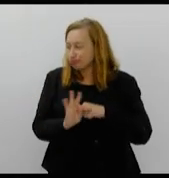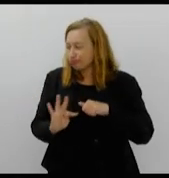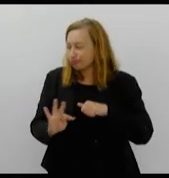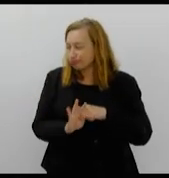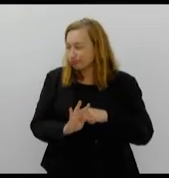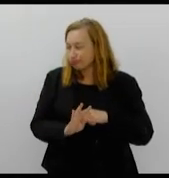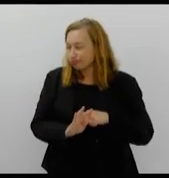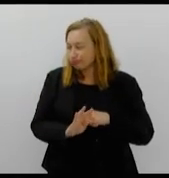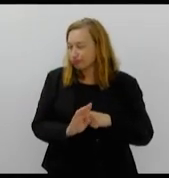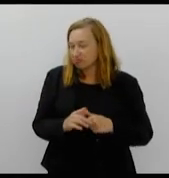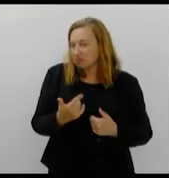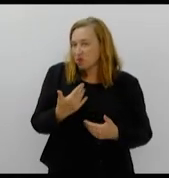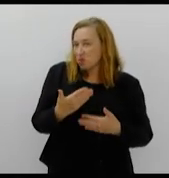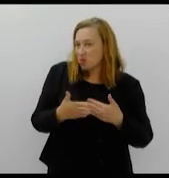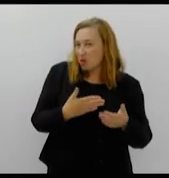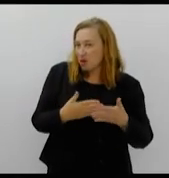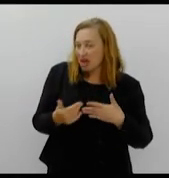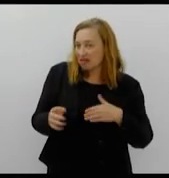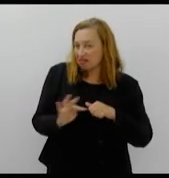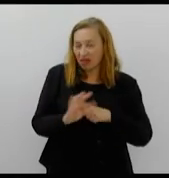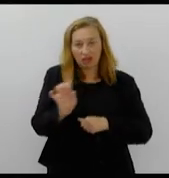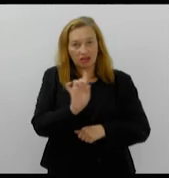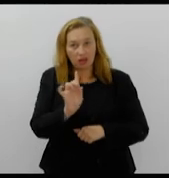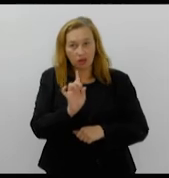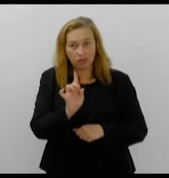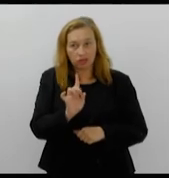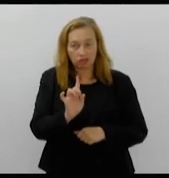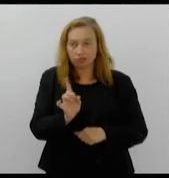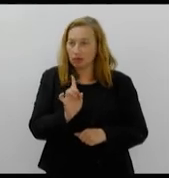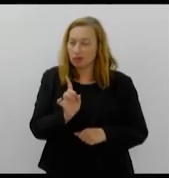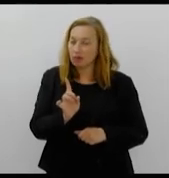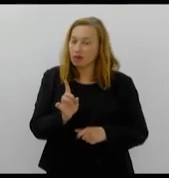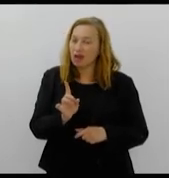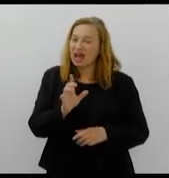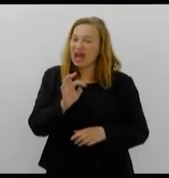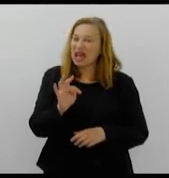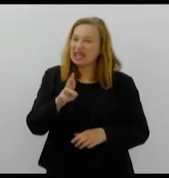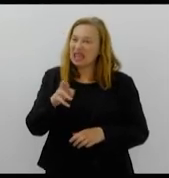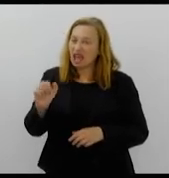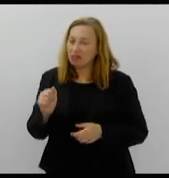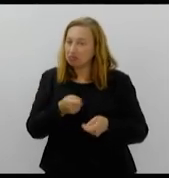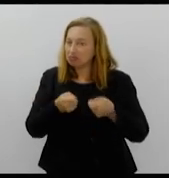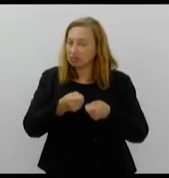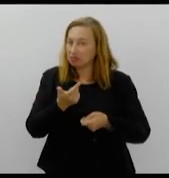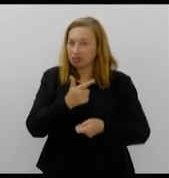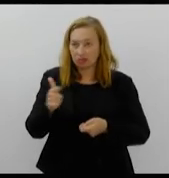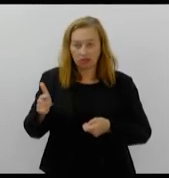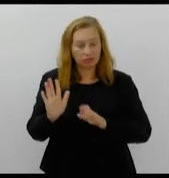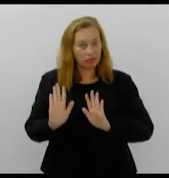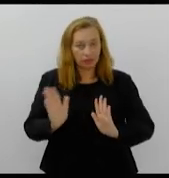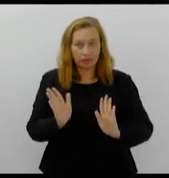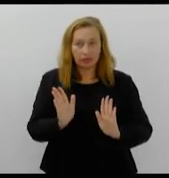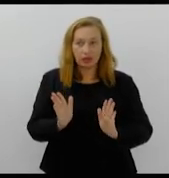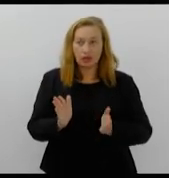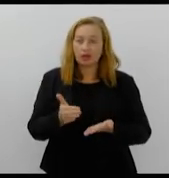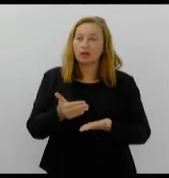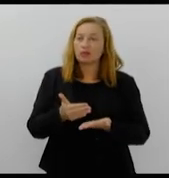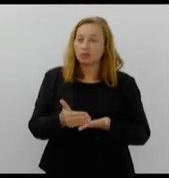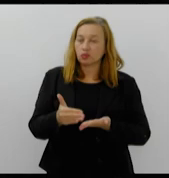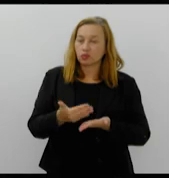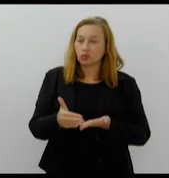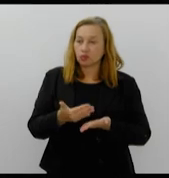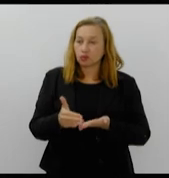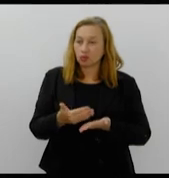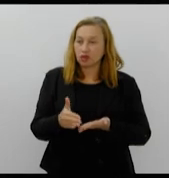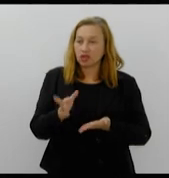e não qualquer técnica para, como um aterro sem controle, o mesmo controle, para a disposição desses resíduos,